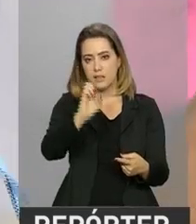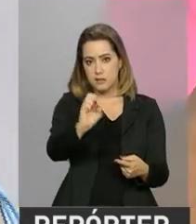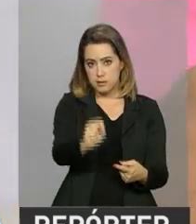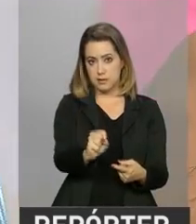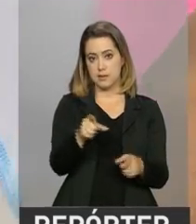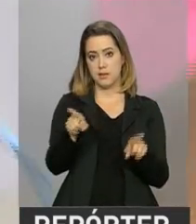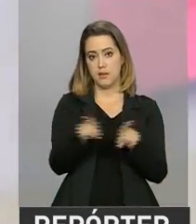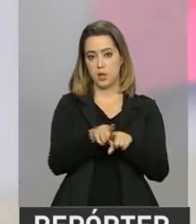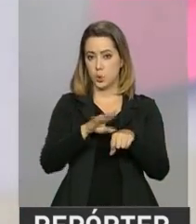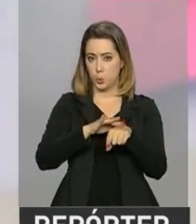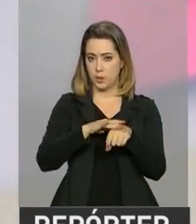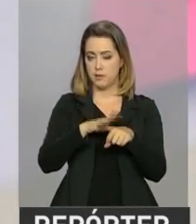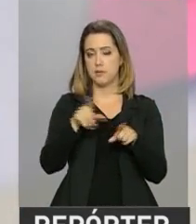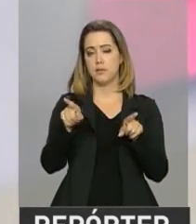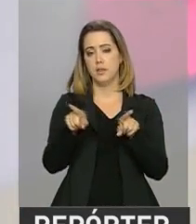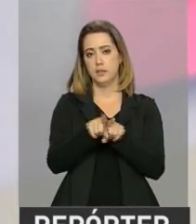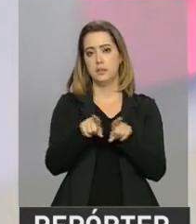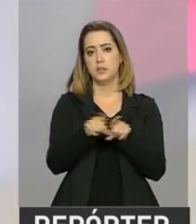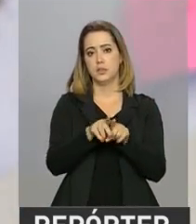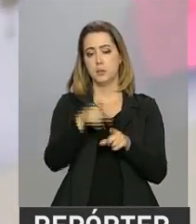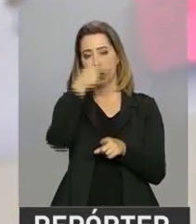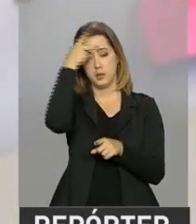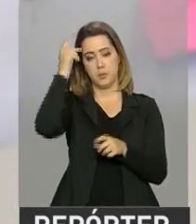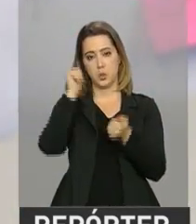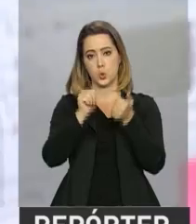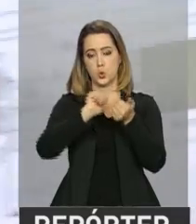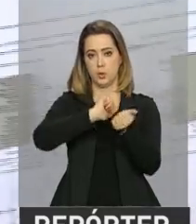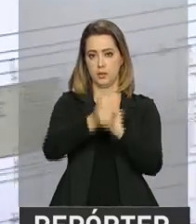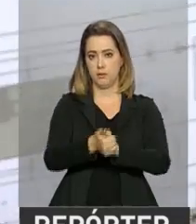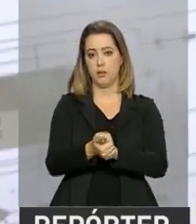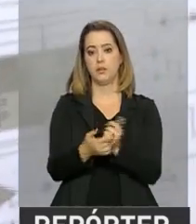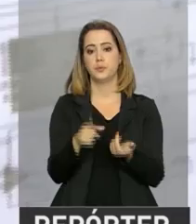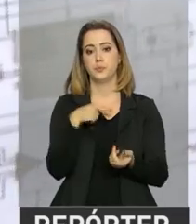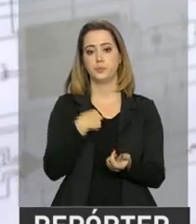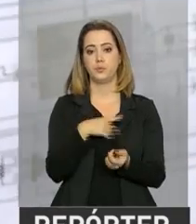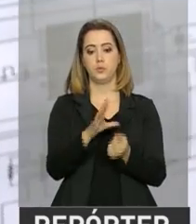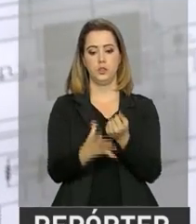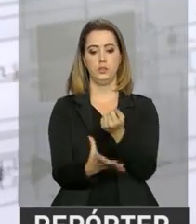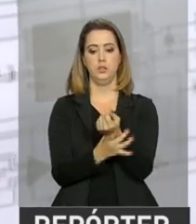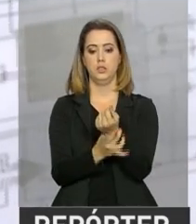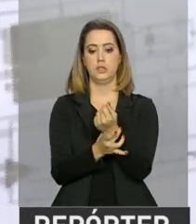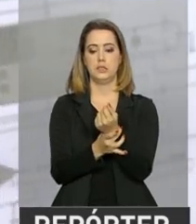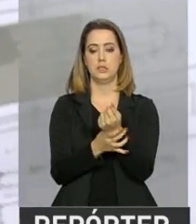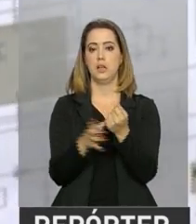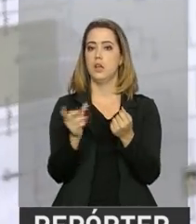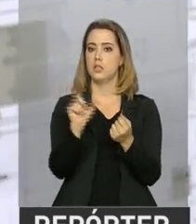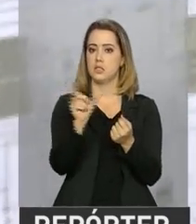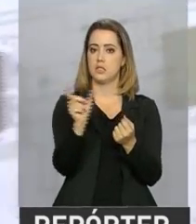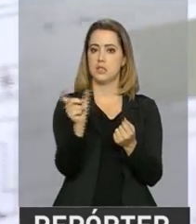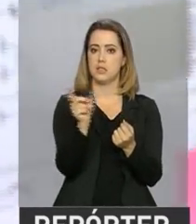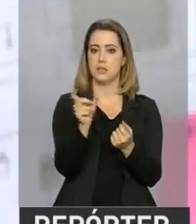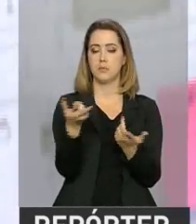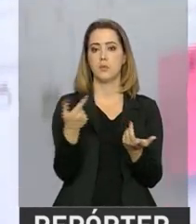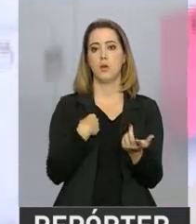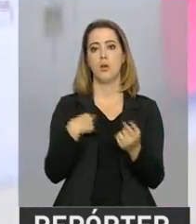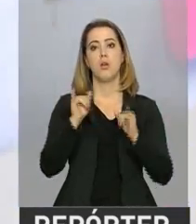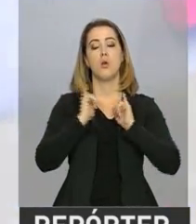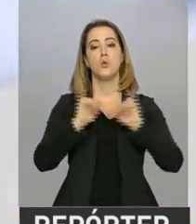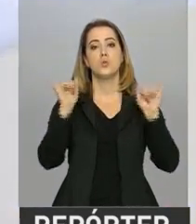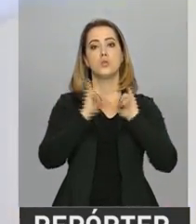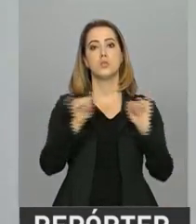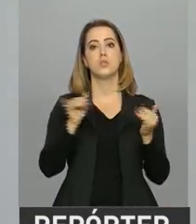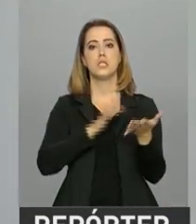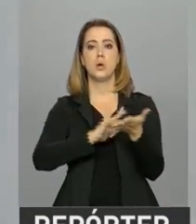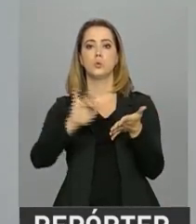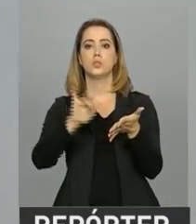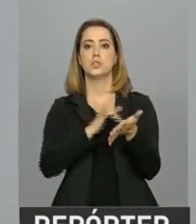O aparelho emite um alerta luminoso e uma vibração. Se o alarme não for interrompido, um sinal é enviado para o